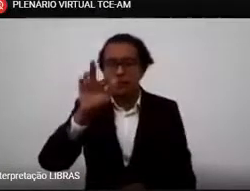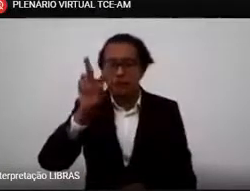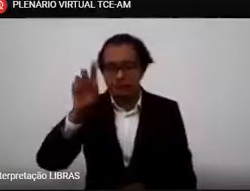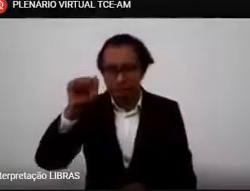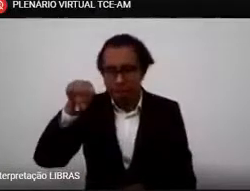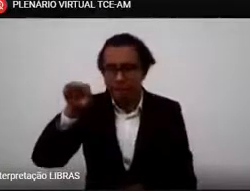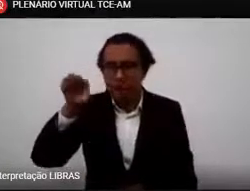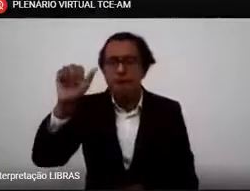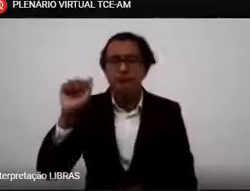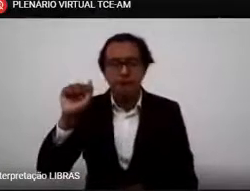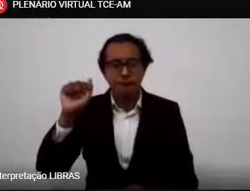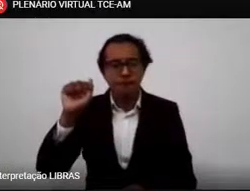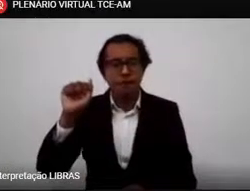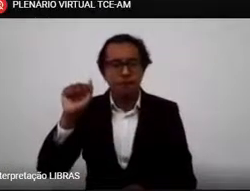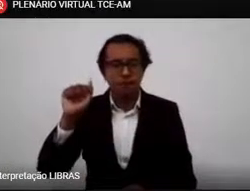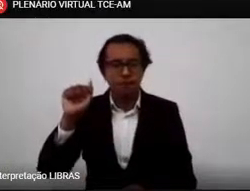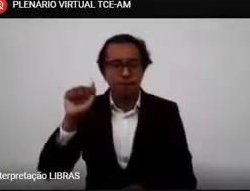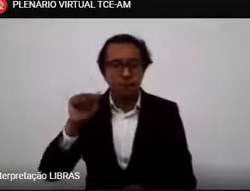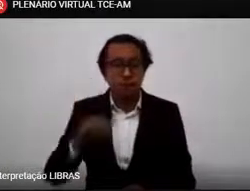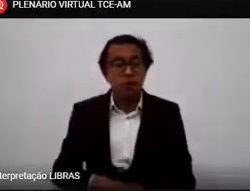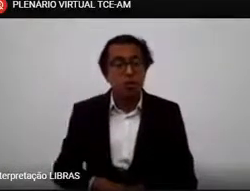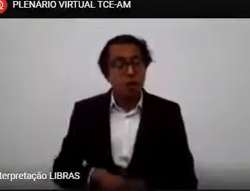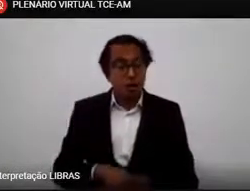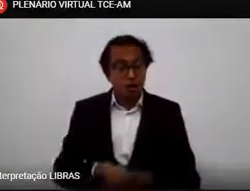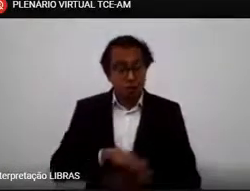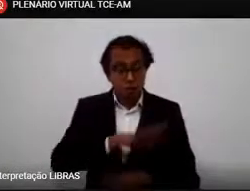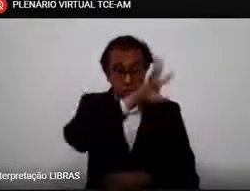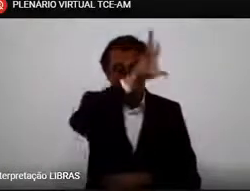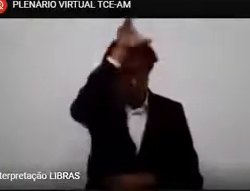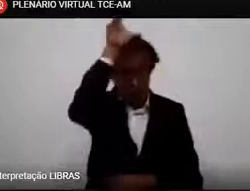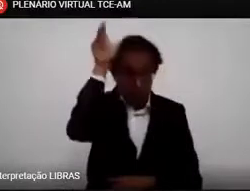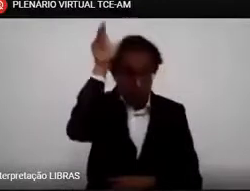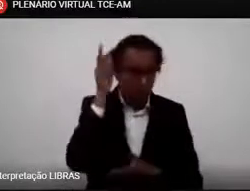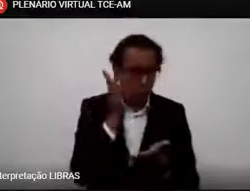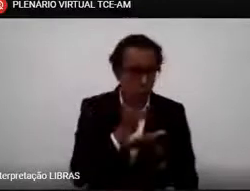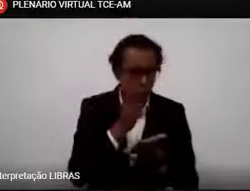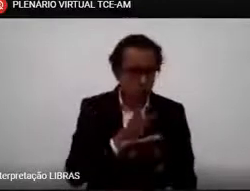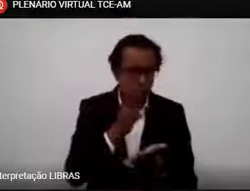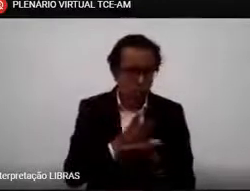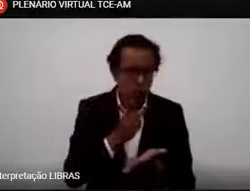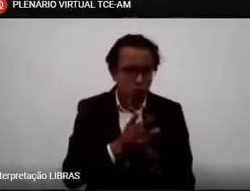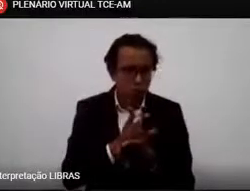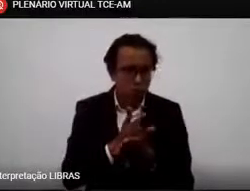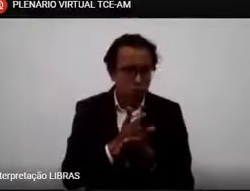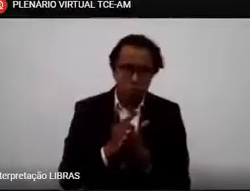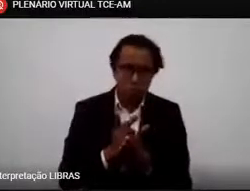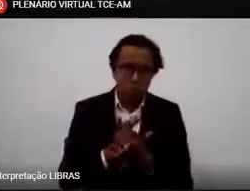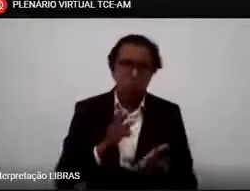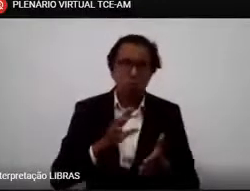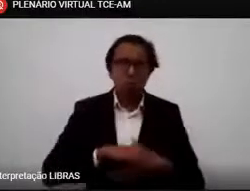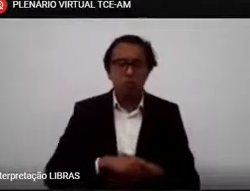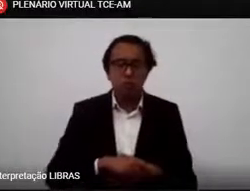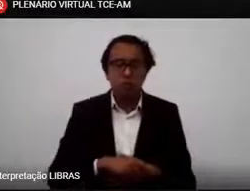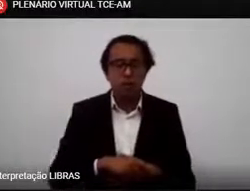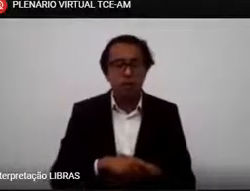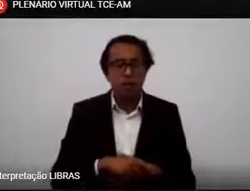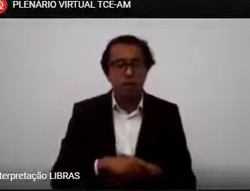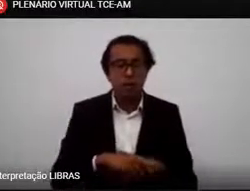no extremo oeste do estado do Amazonas, em toda a base da floresta nos